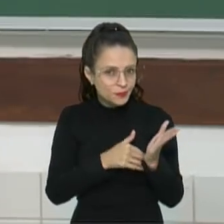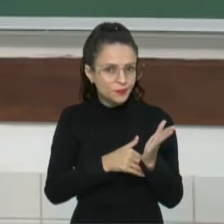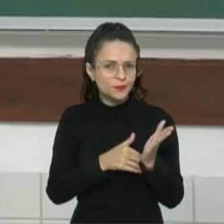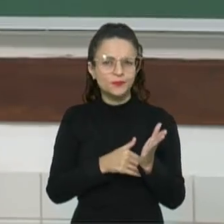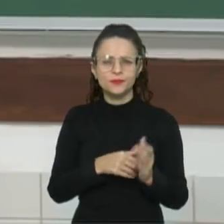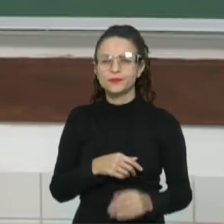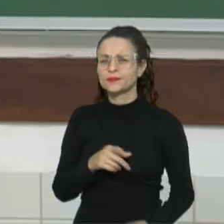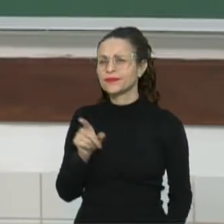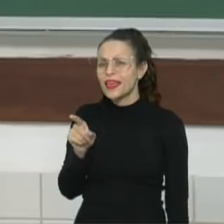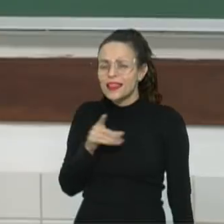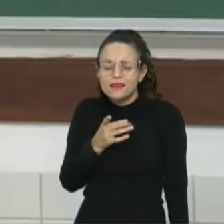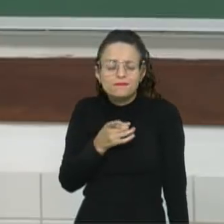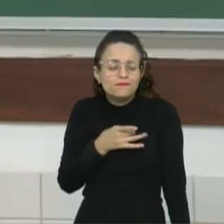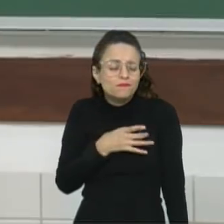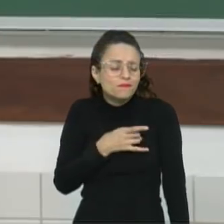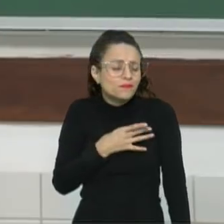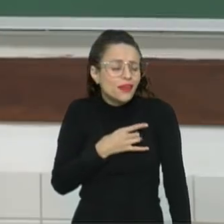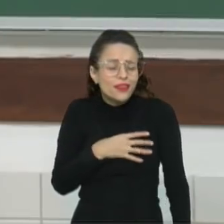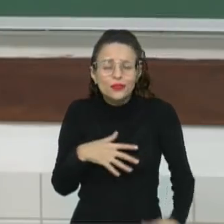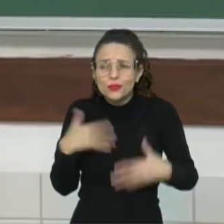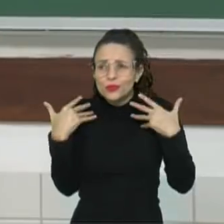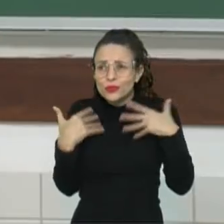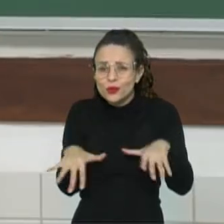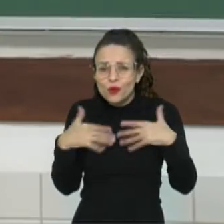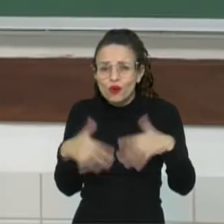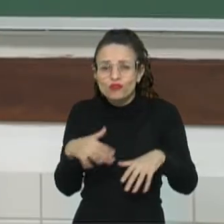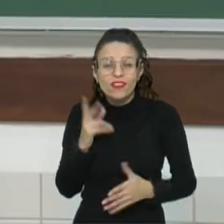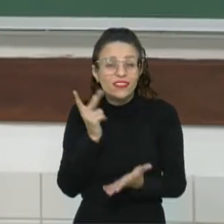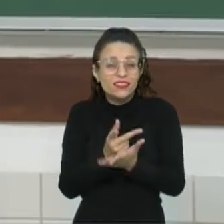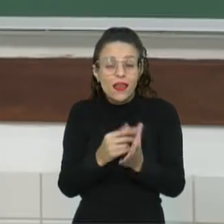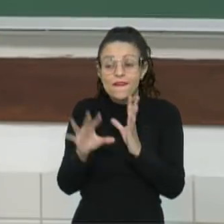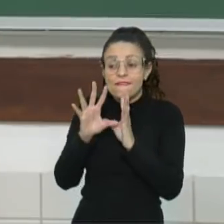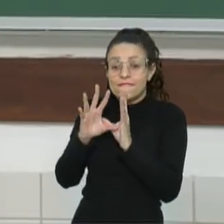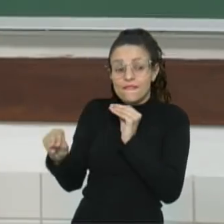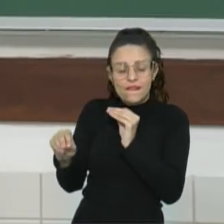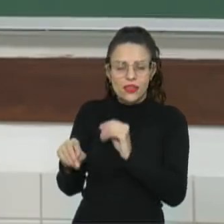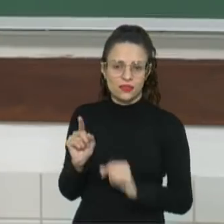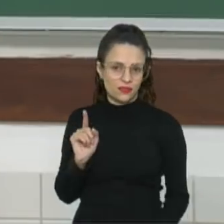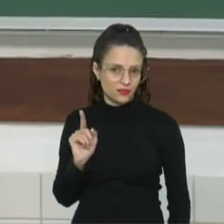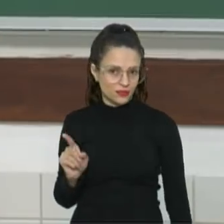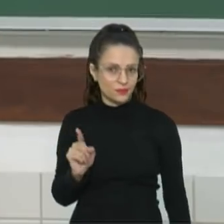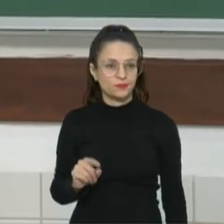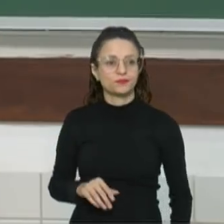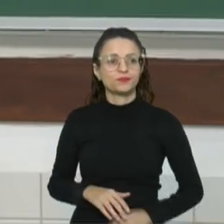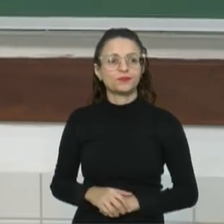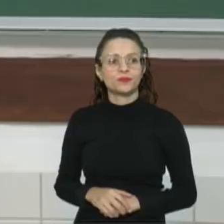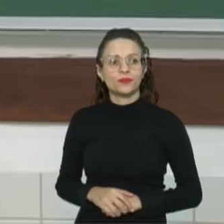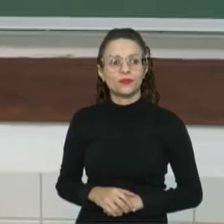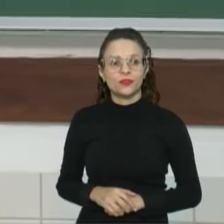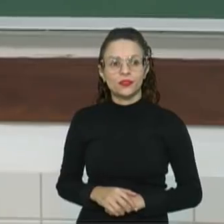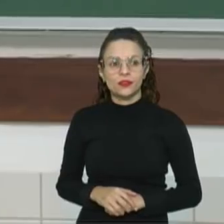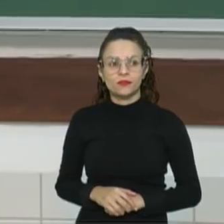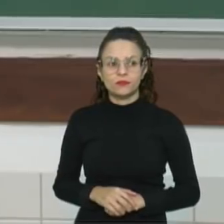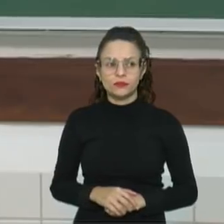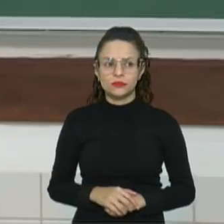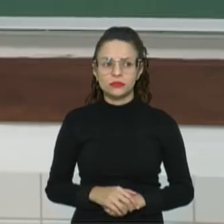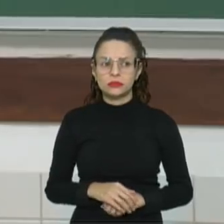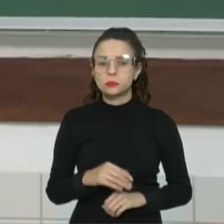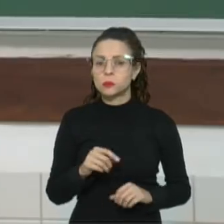Era super medroso, era o primeiro a sair correndo. Se honrava de lutar muitas